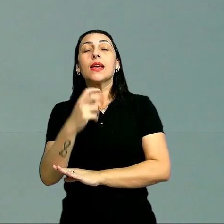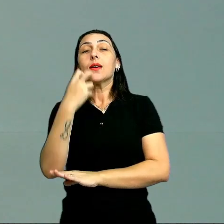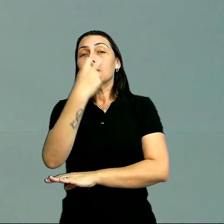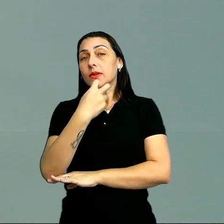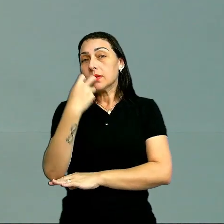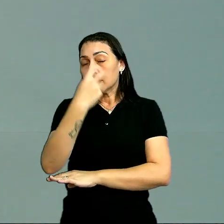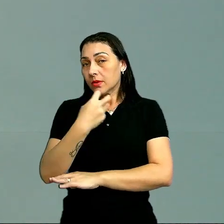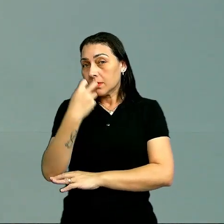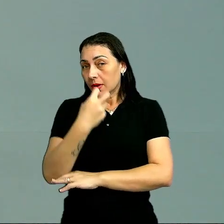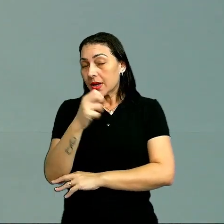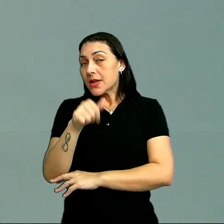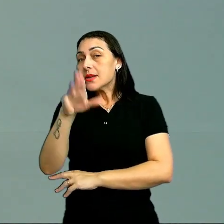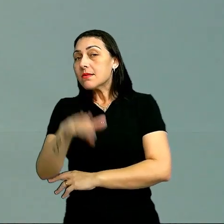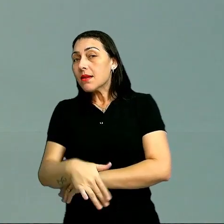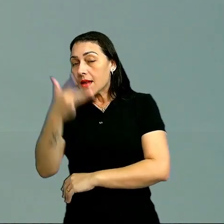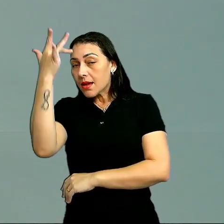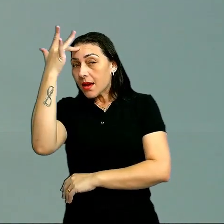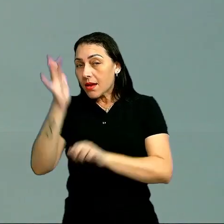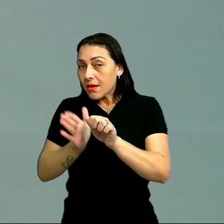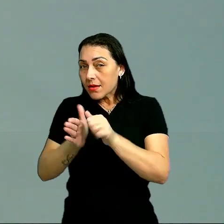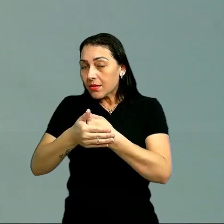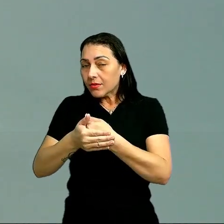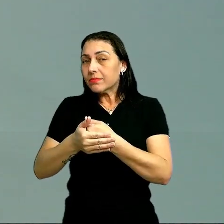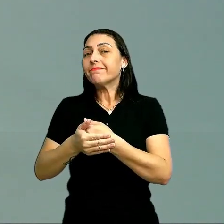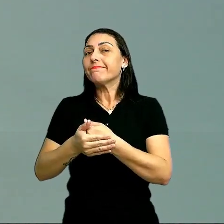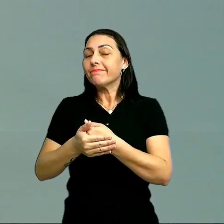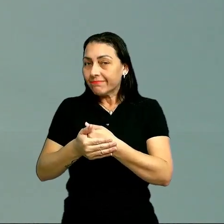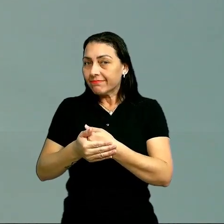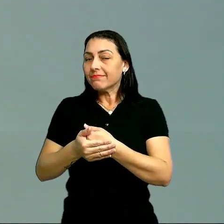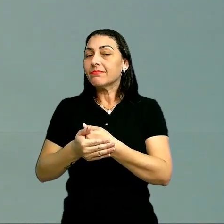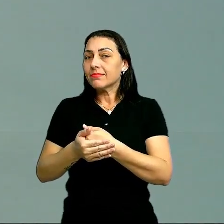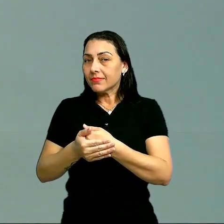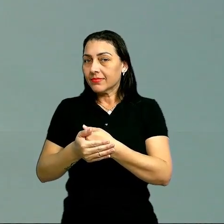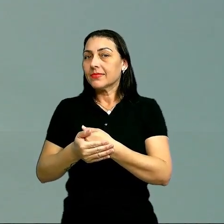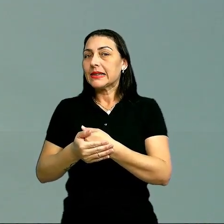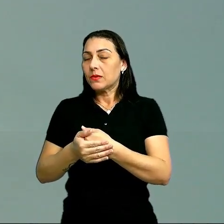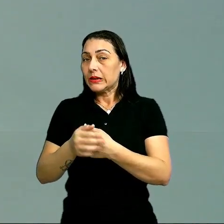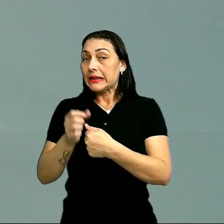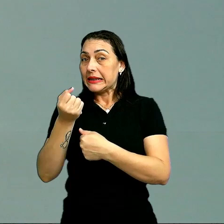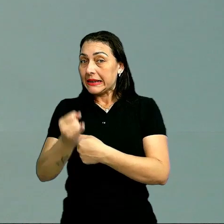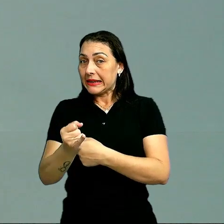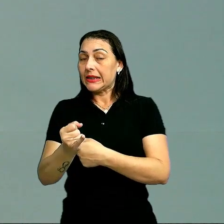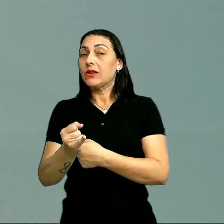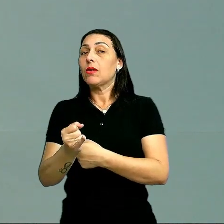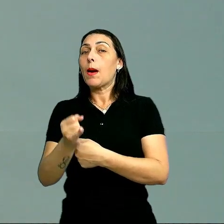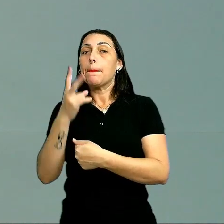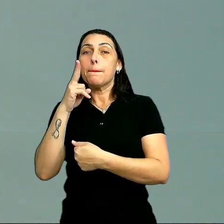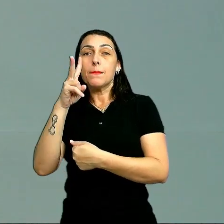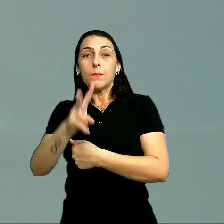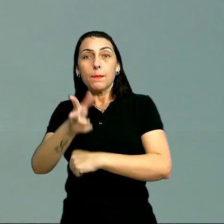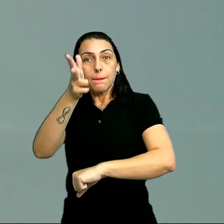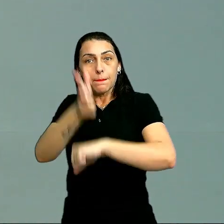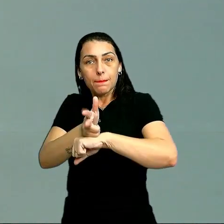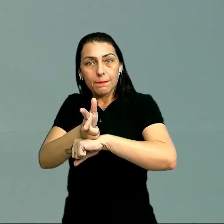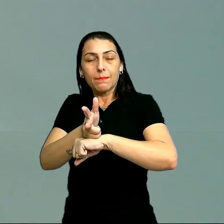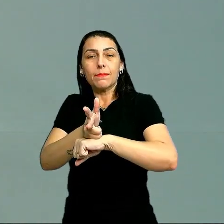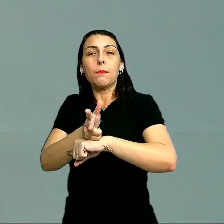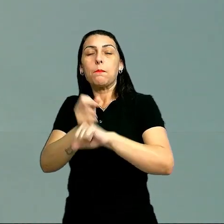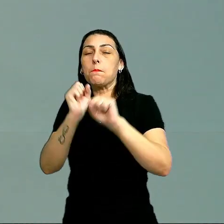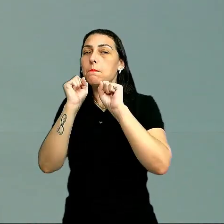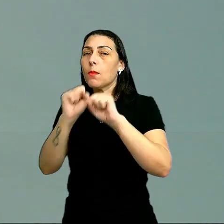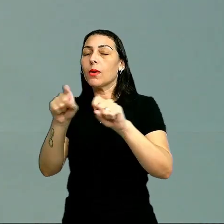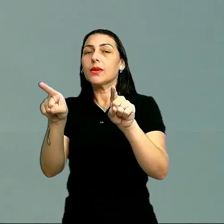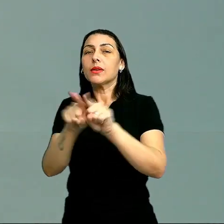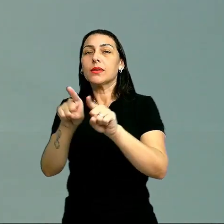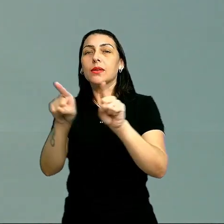leituras labiais. Então, para quem acha que está escondido aí por detrás da multidão, se você for flagrado por uma câmera, você pode muito bem